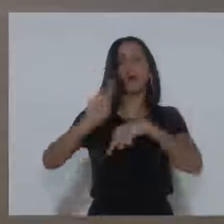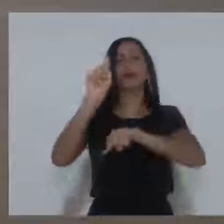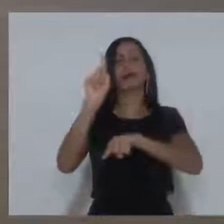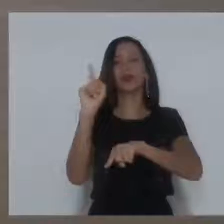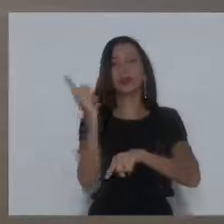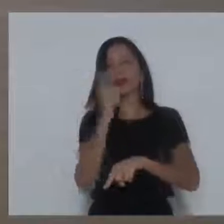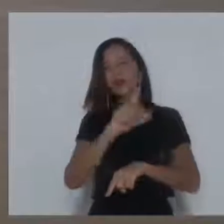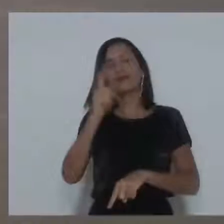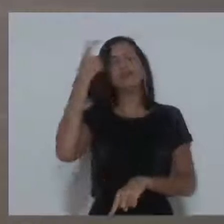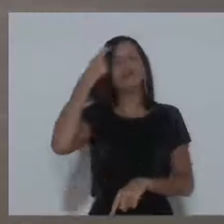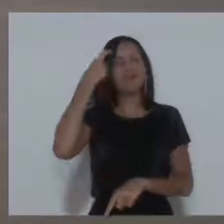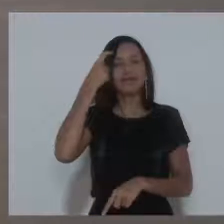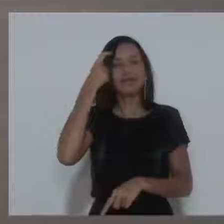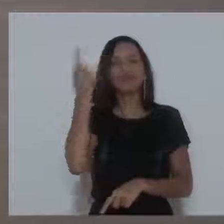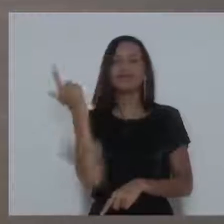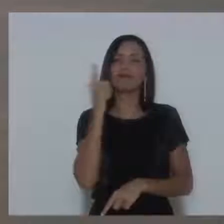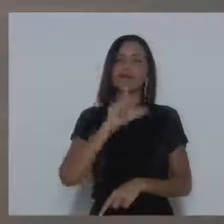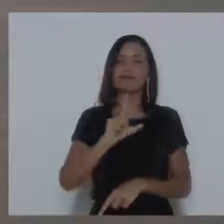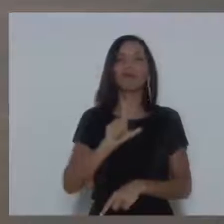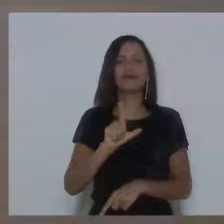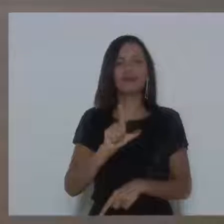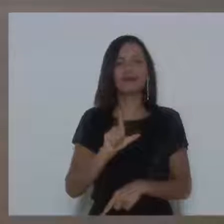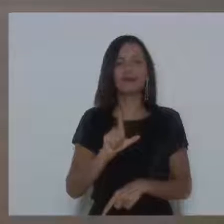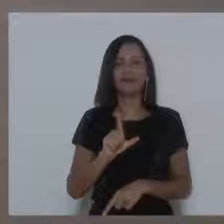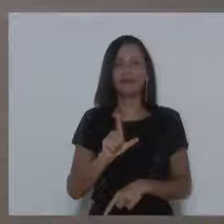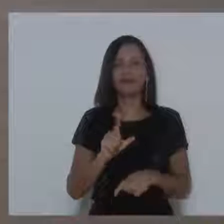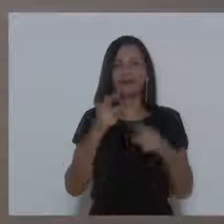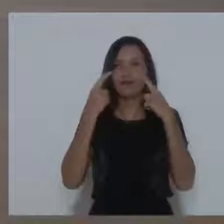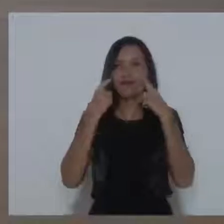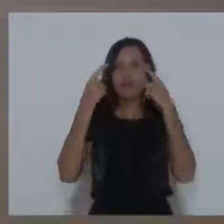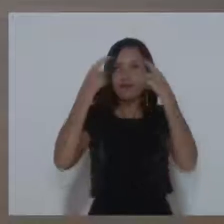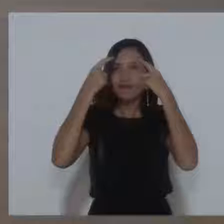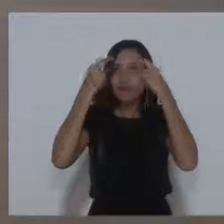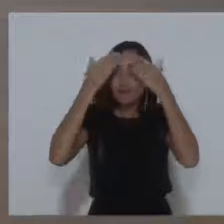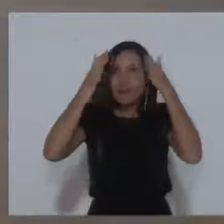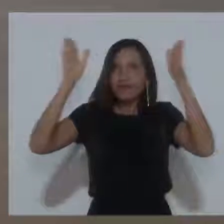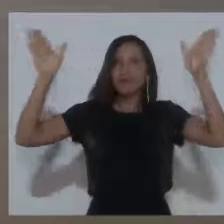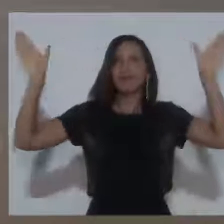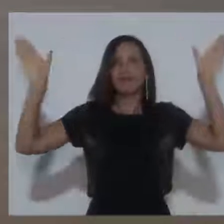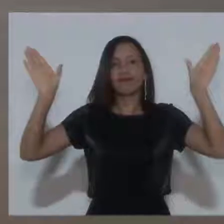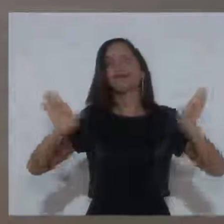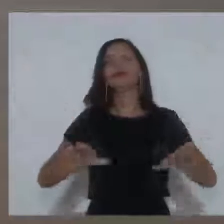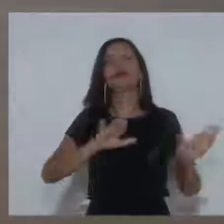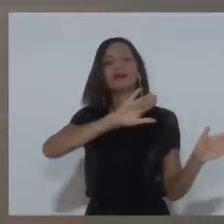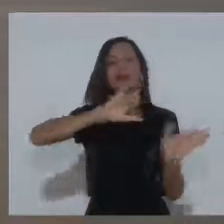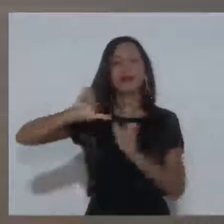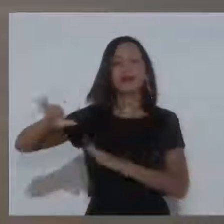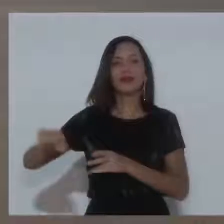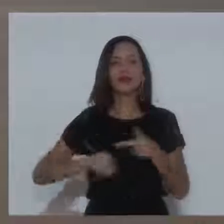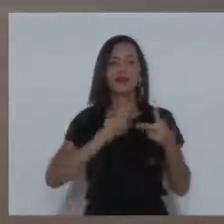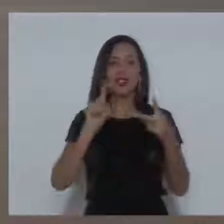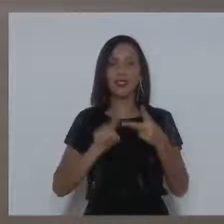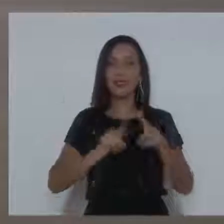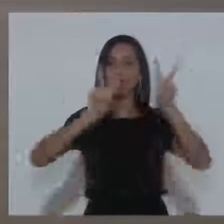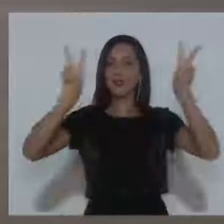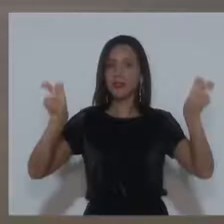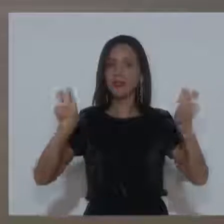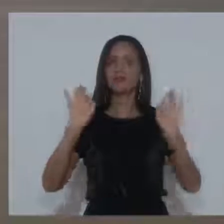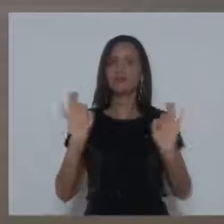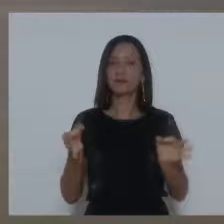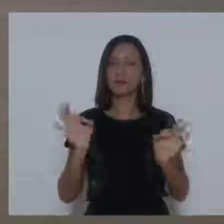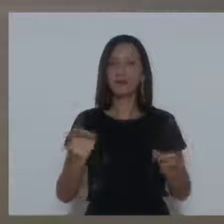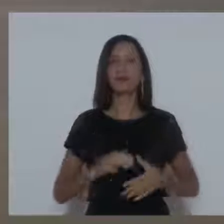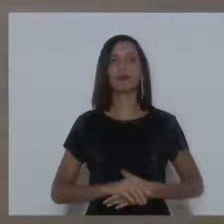temos que pensar de forma grande. Um assunto importante que nós temos que falar. Outro assunto que, com toda certeza,